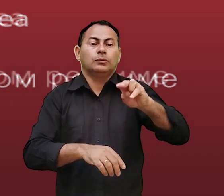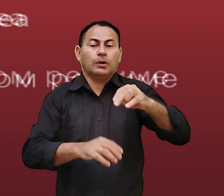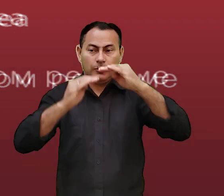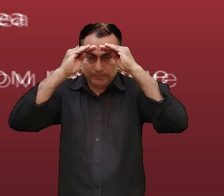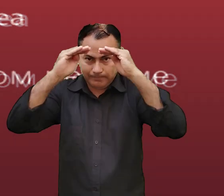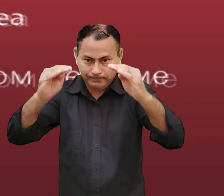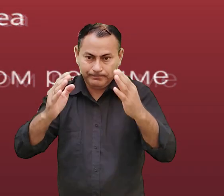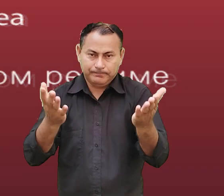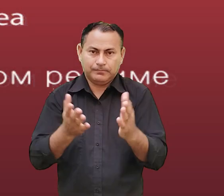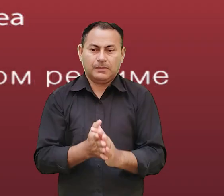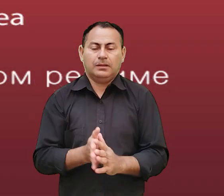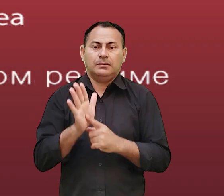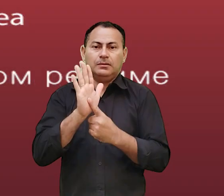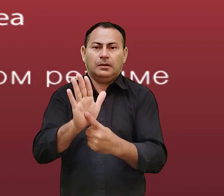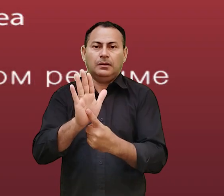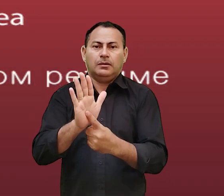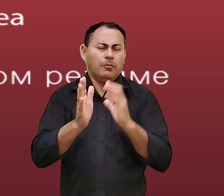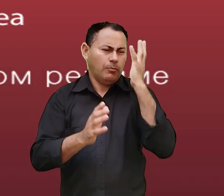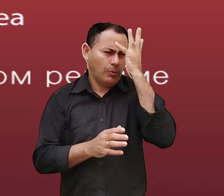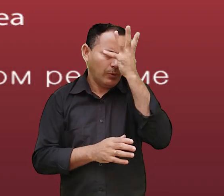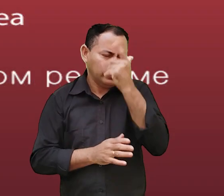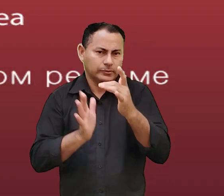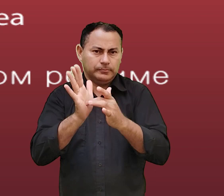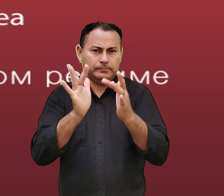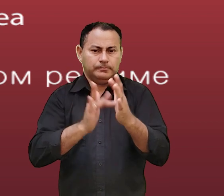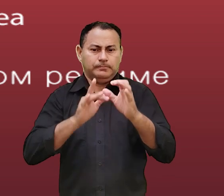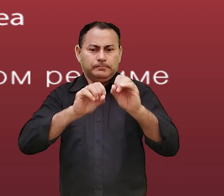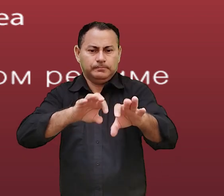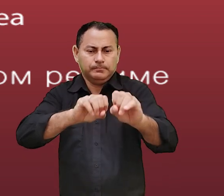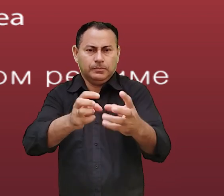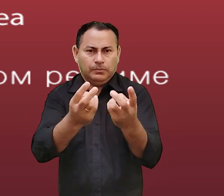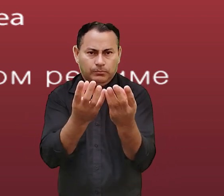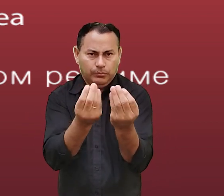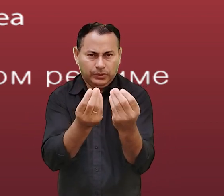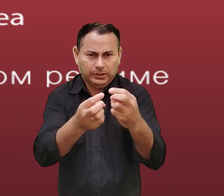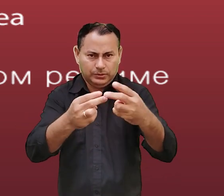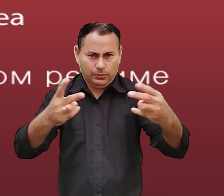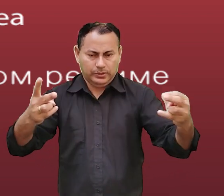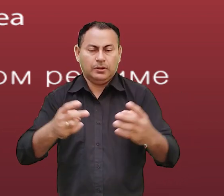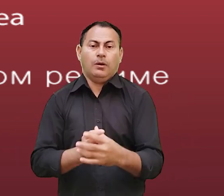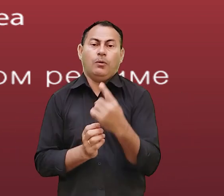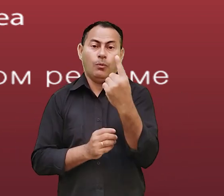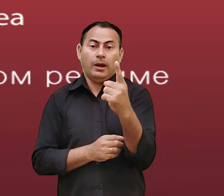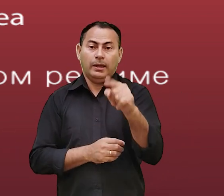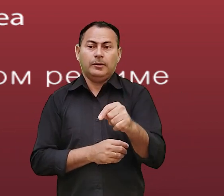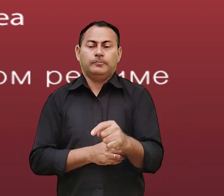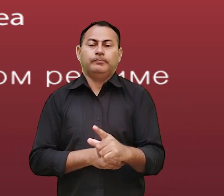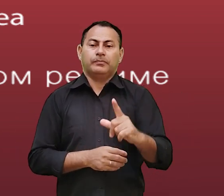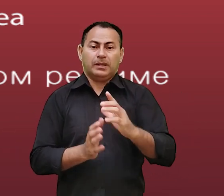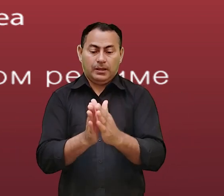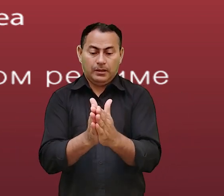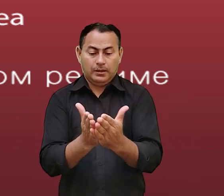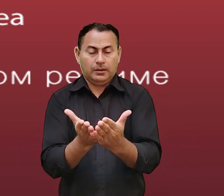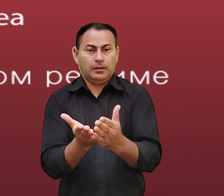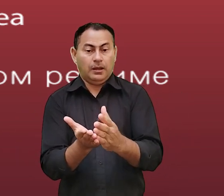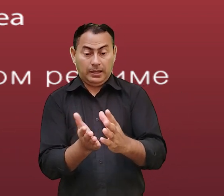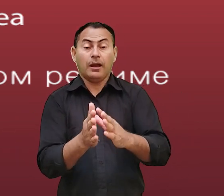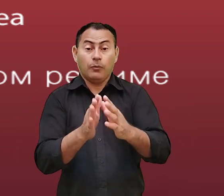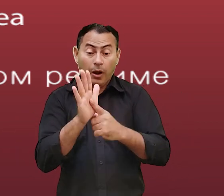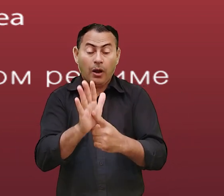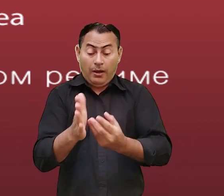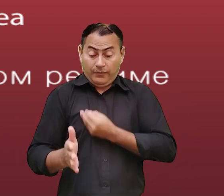obedeceu. Com essa ilustração tão bonita, Jesus está ensinando muitas coisas. Uma delas é que a vida é